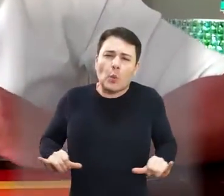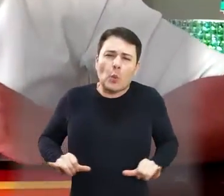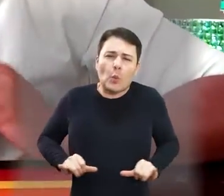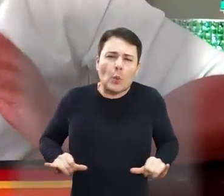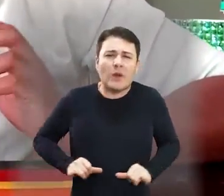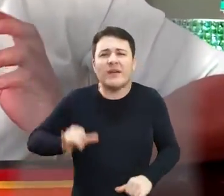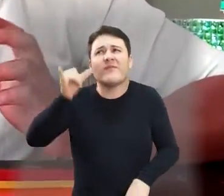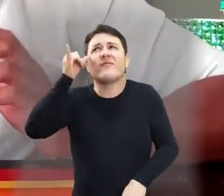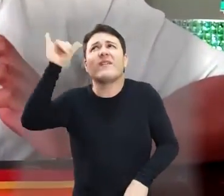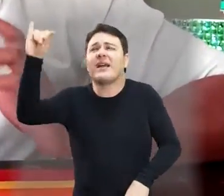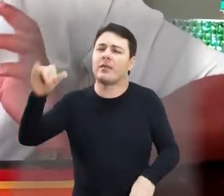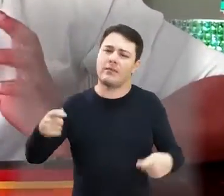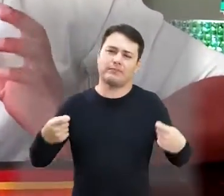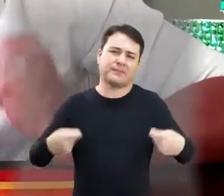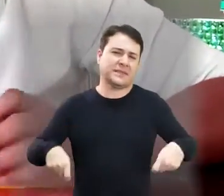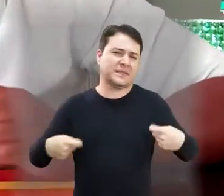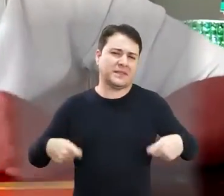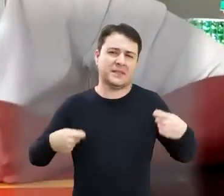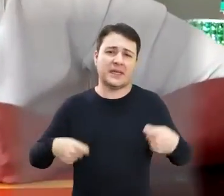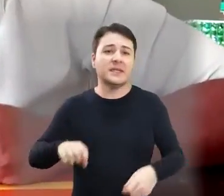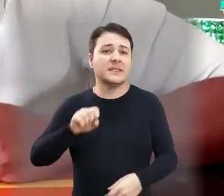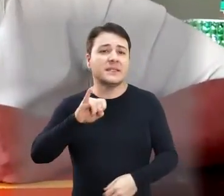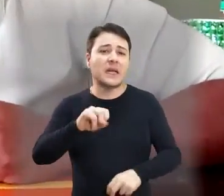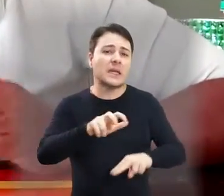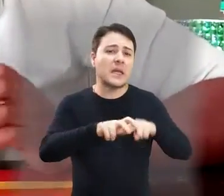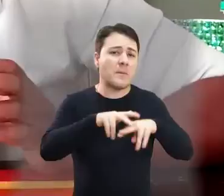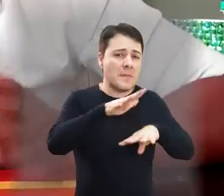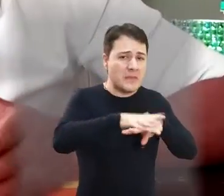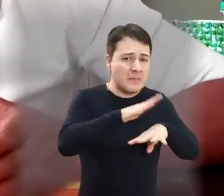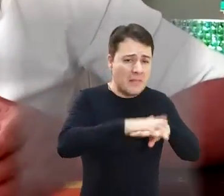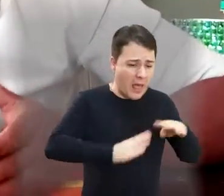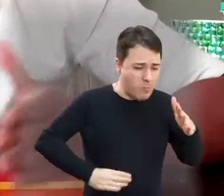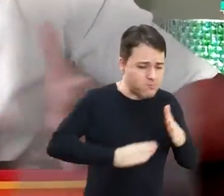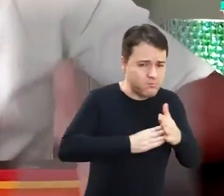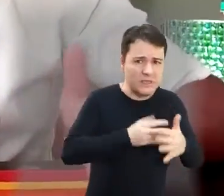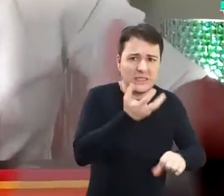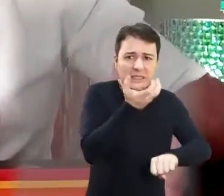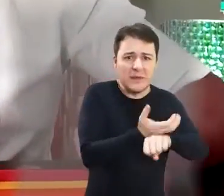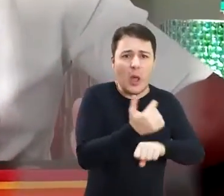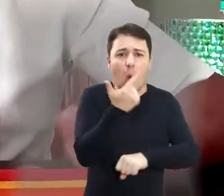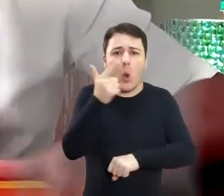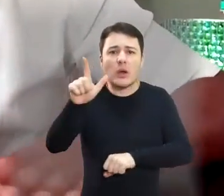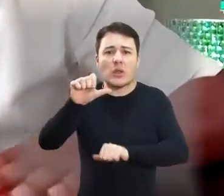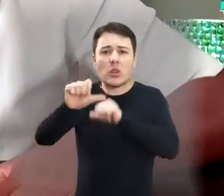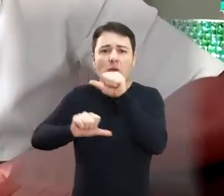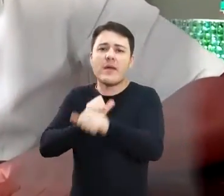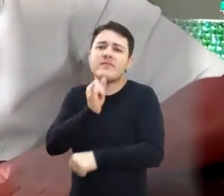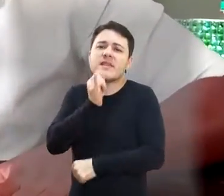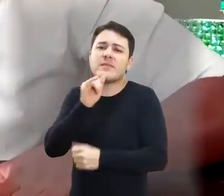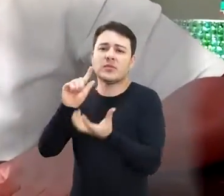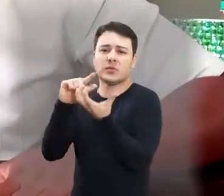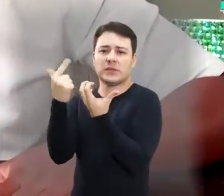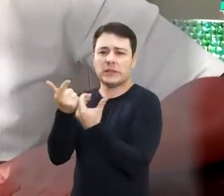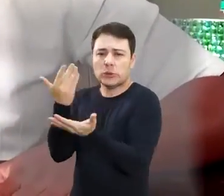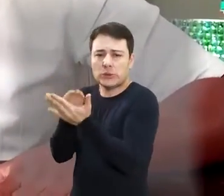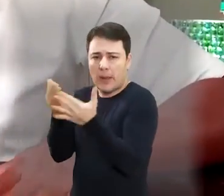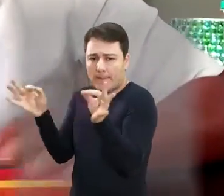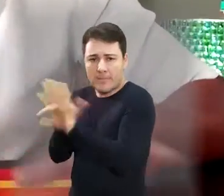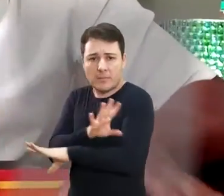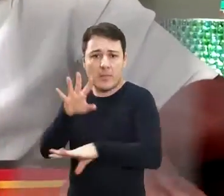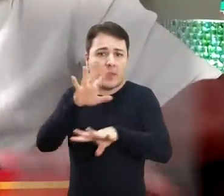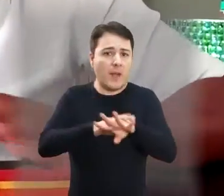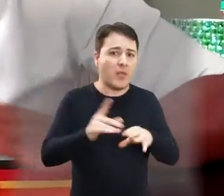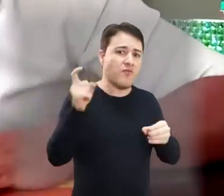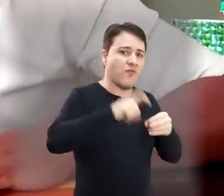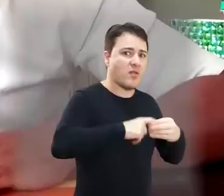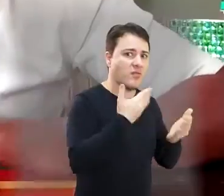também saber que você não precisa se torturar. Empacou num exercício de matemática? Vai lá, lê um pouquinho de geografia e